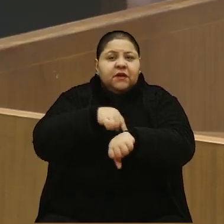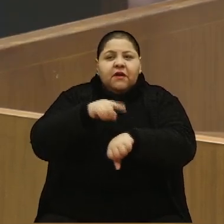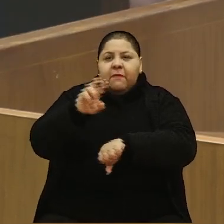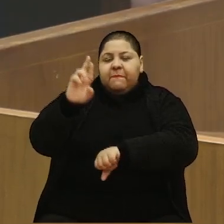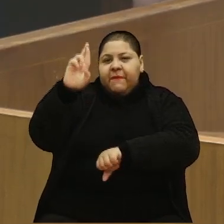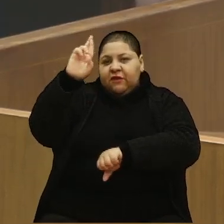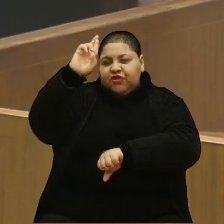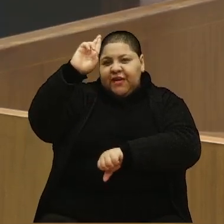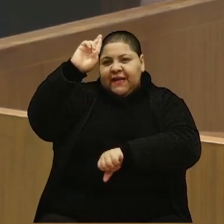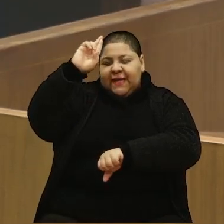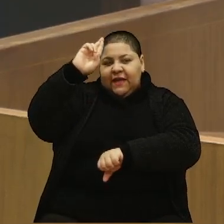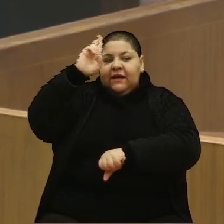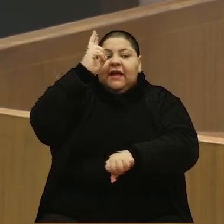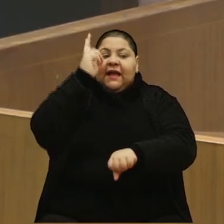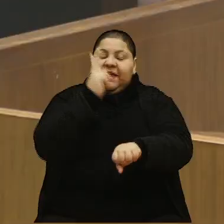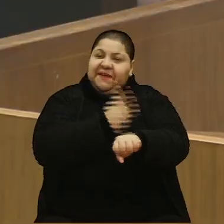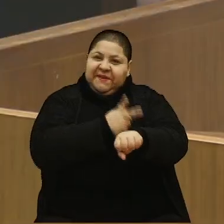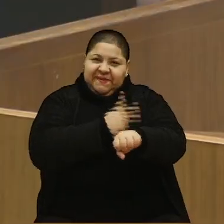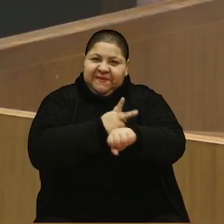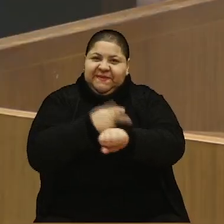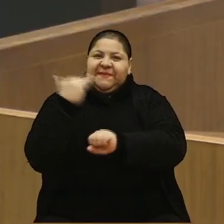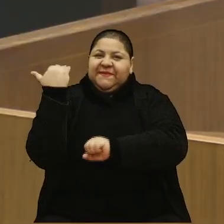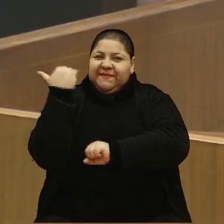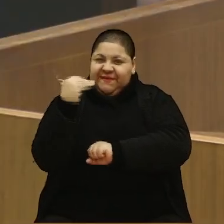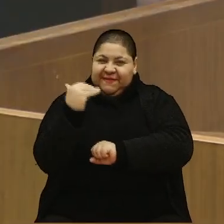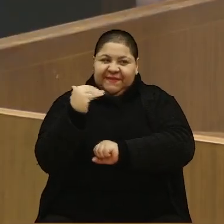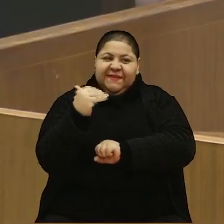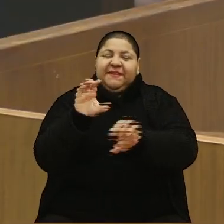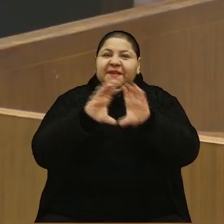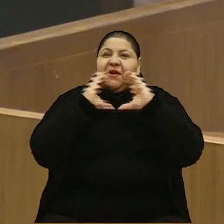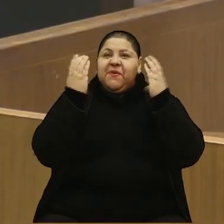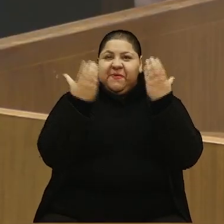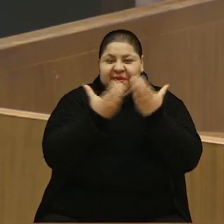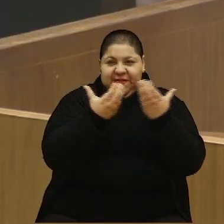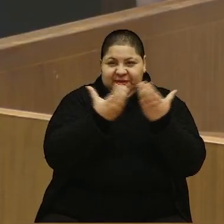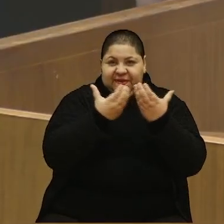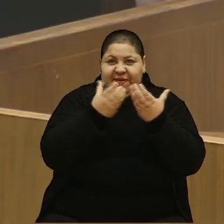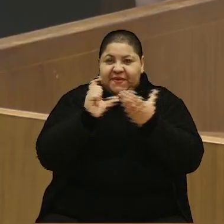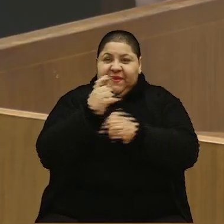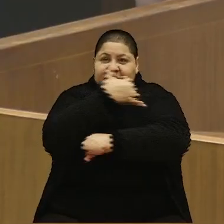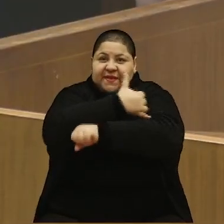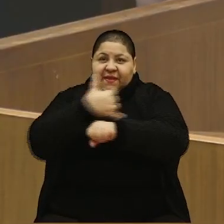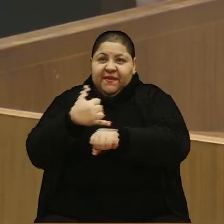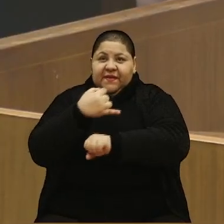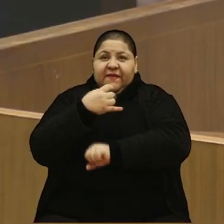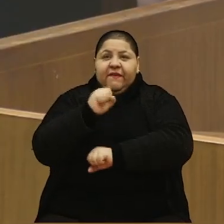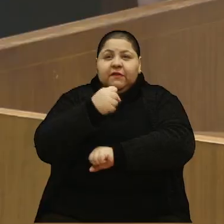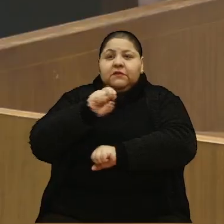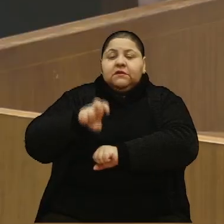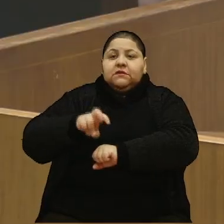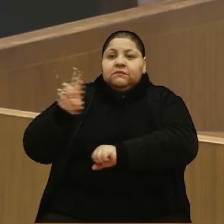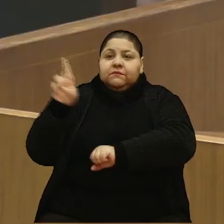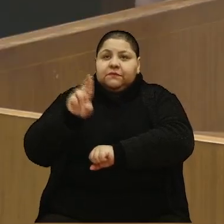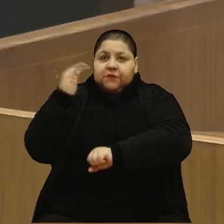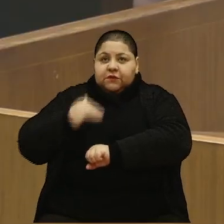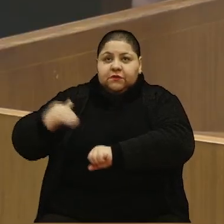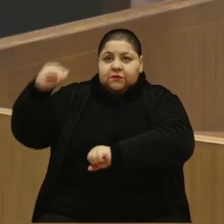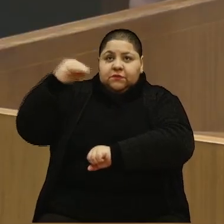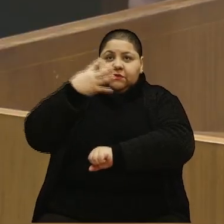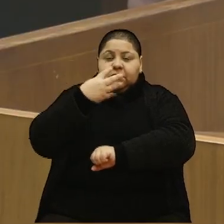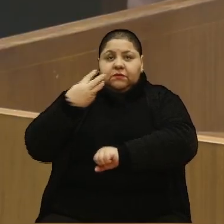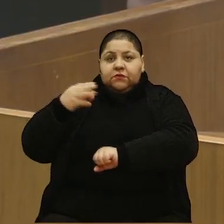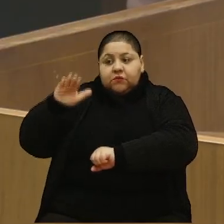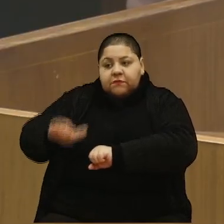12h30, na comunidade de São Romédio. O ingresso custa R$ 85,00 adulto, R$